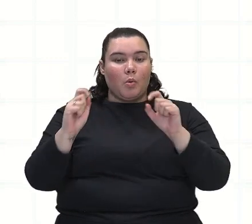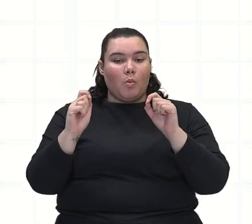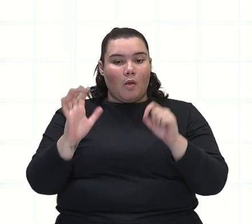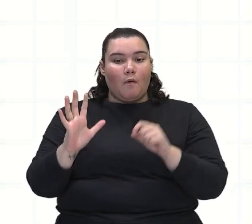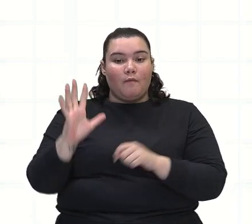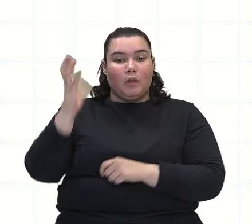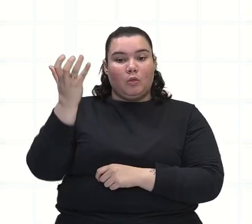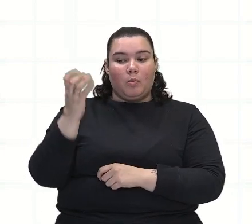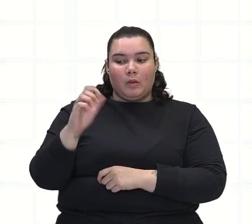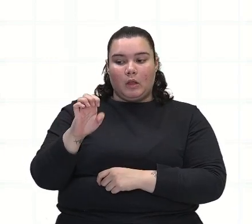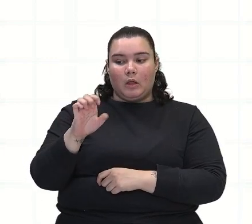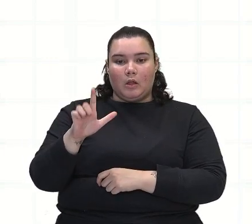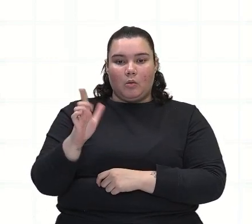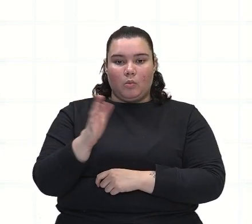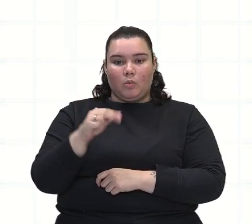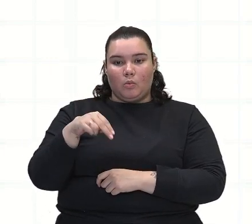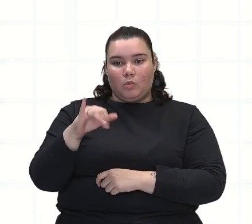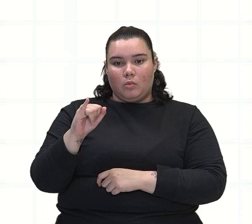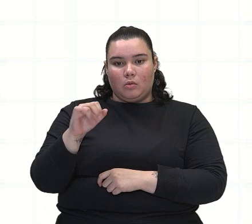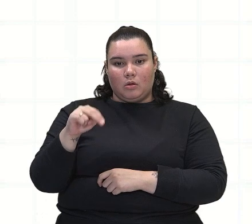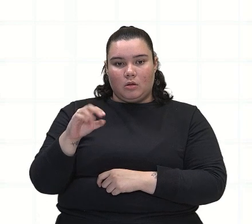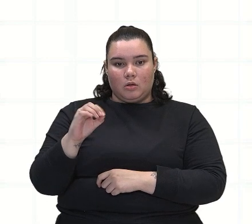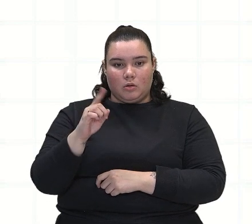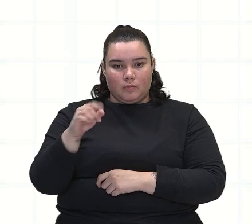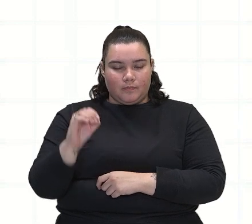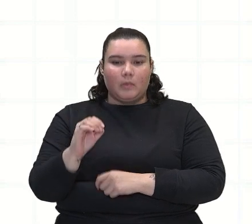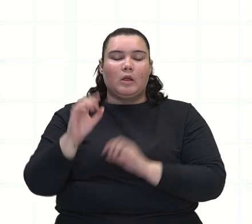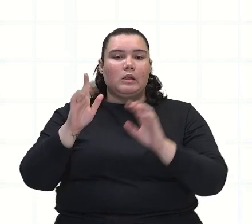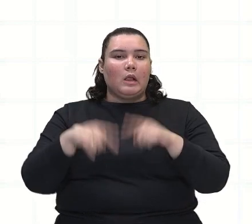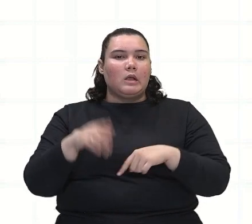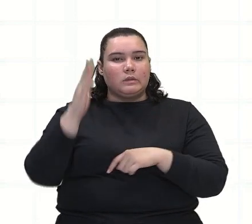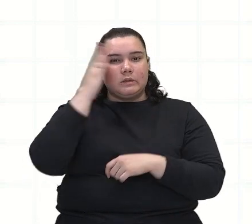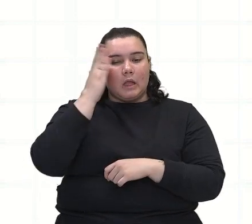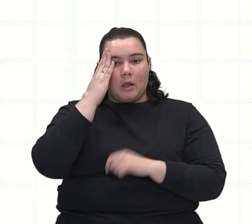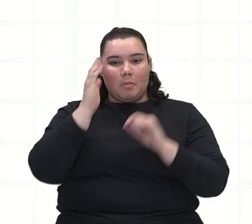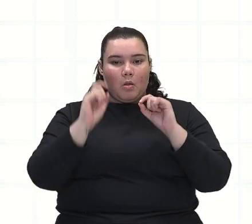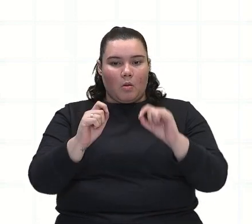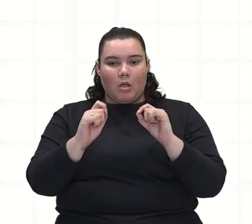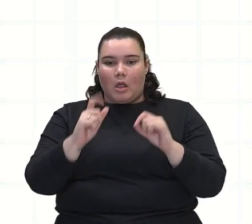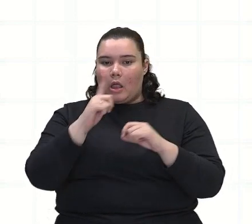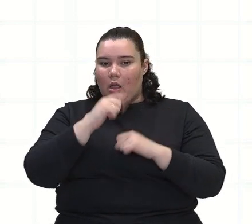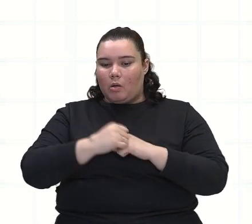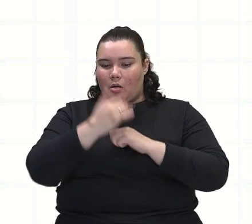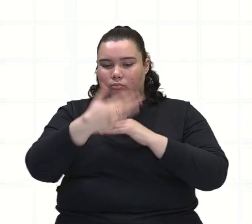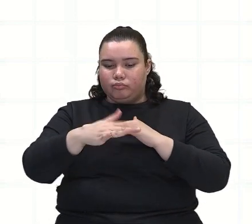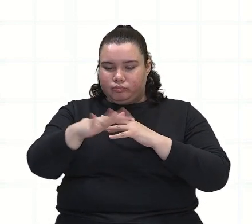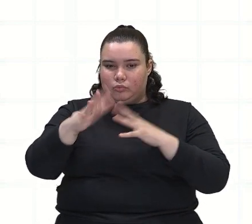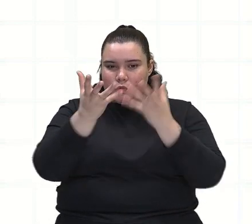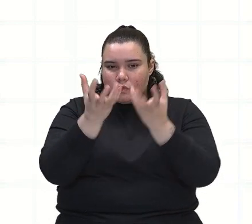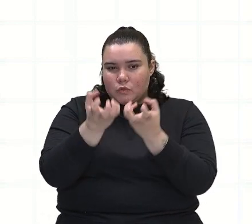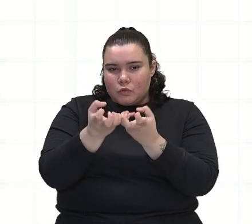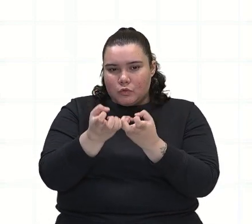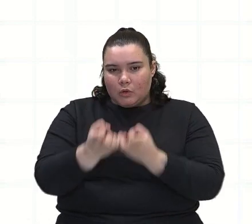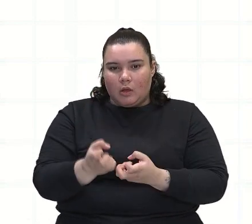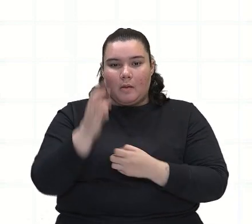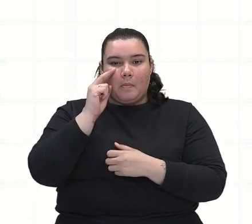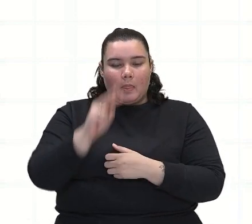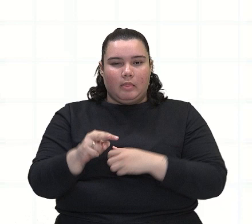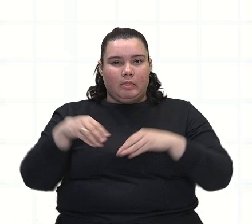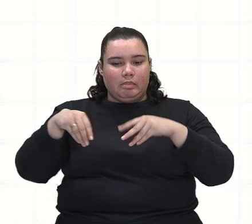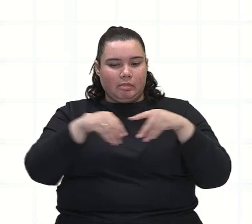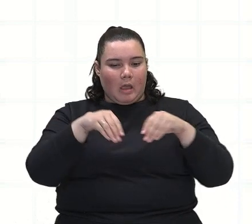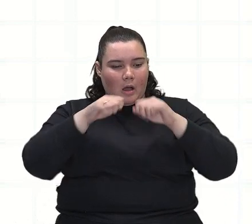Podemos recordar que os rios secaram bastante e apareceram longas extensões de terra